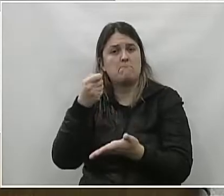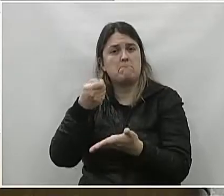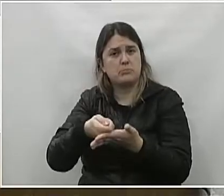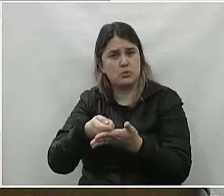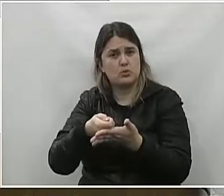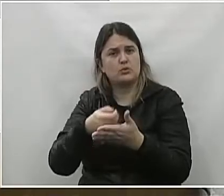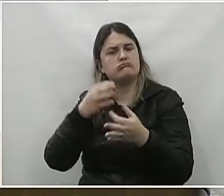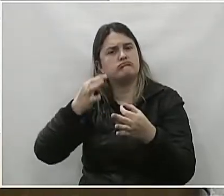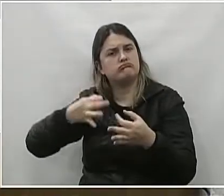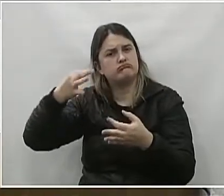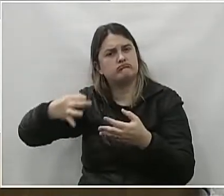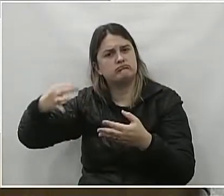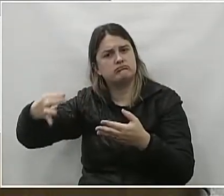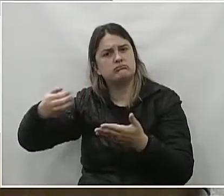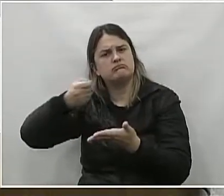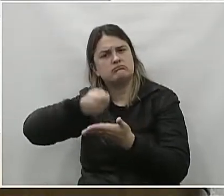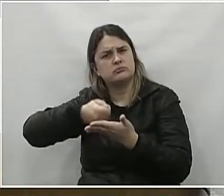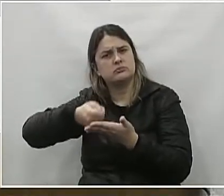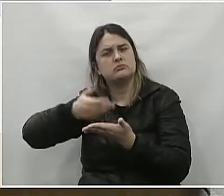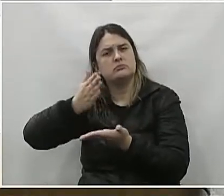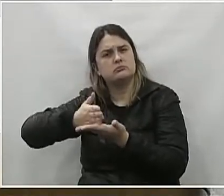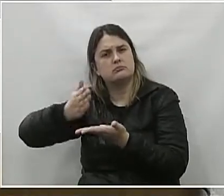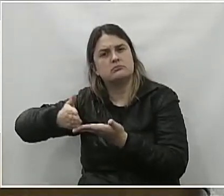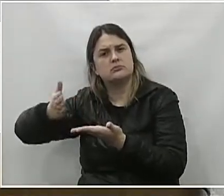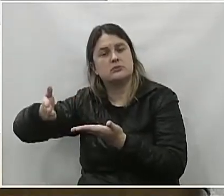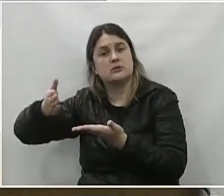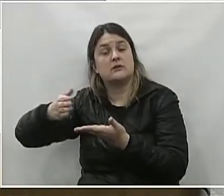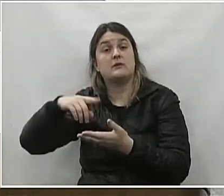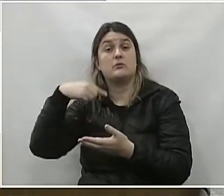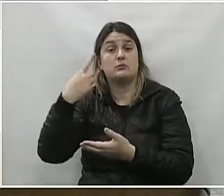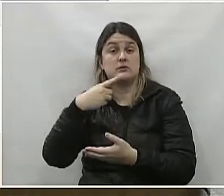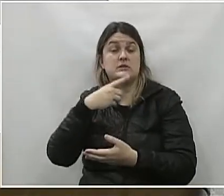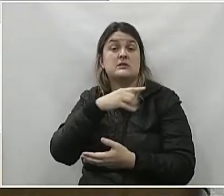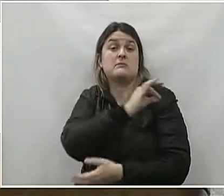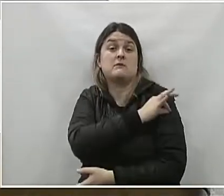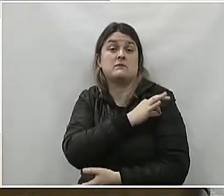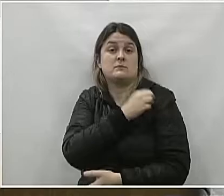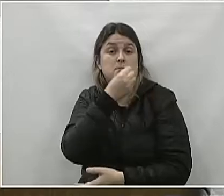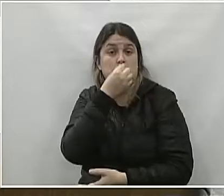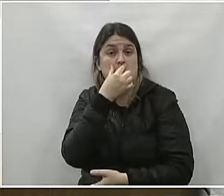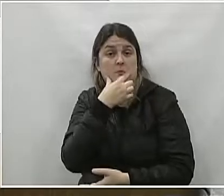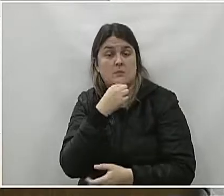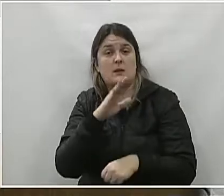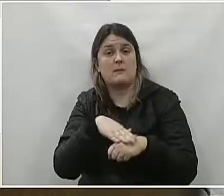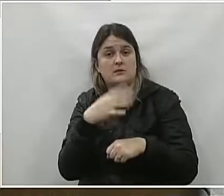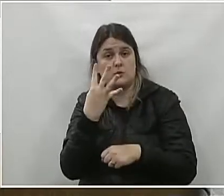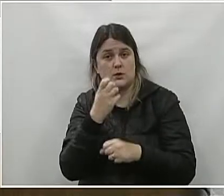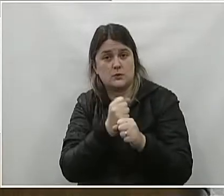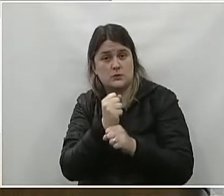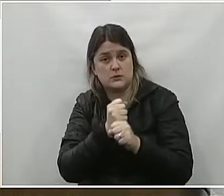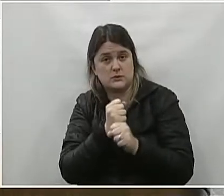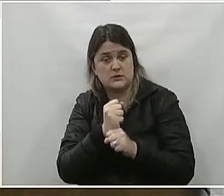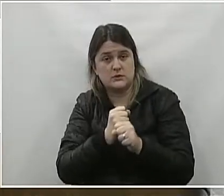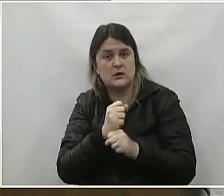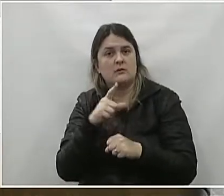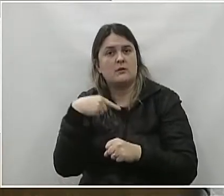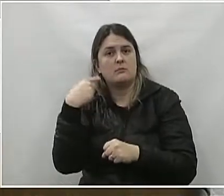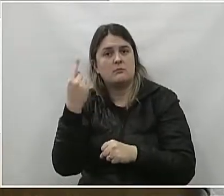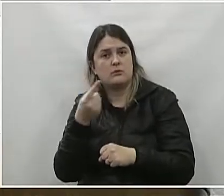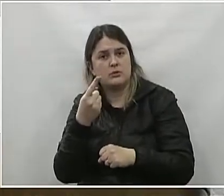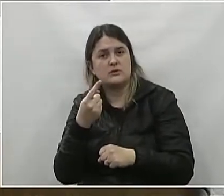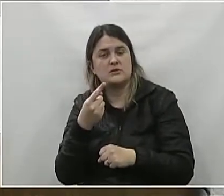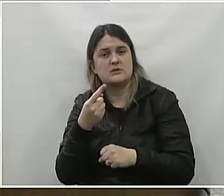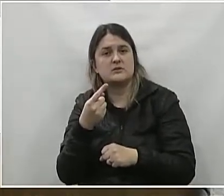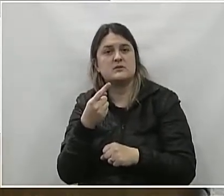pagou essas parcelas. Daí veio o prefeito Pedro Ivo, ficou mais 4 anos, e daí veio o golpe